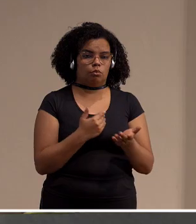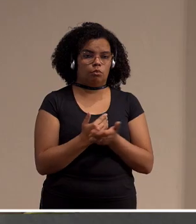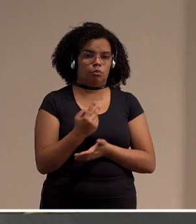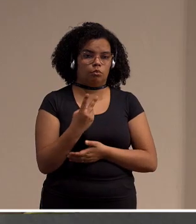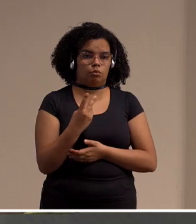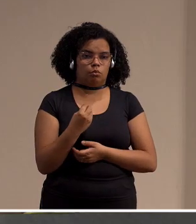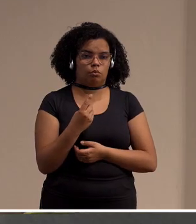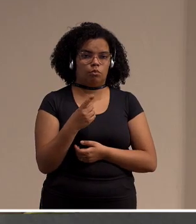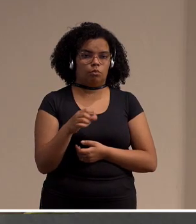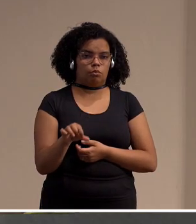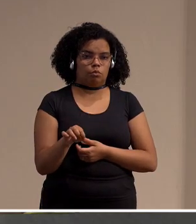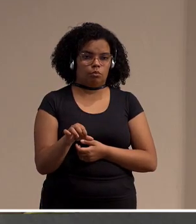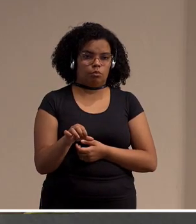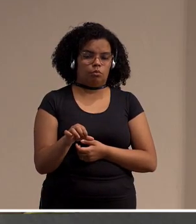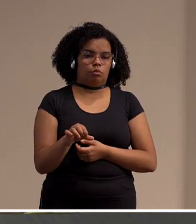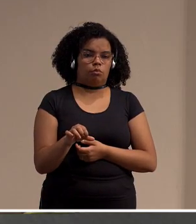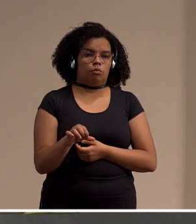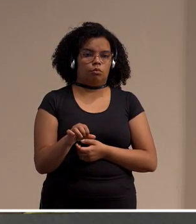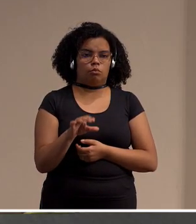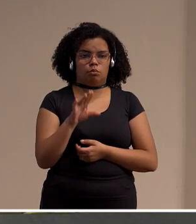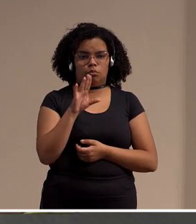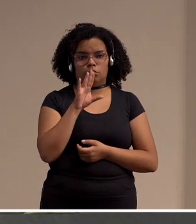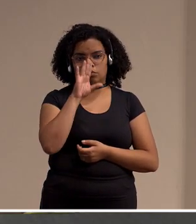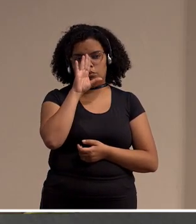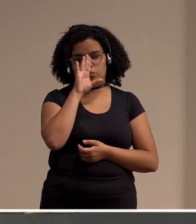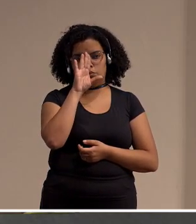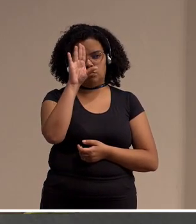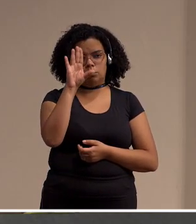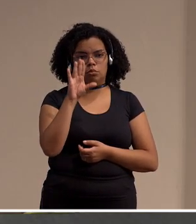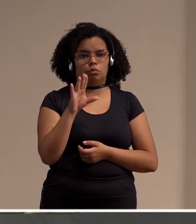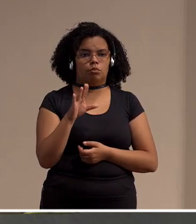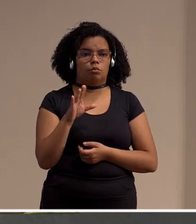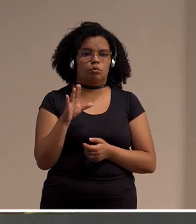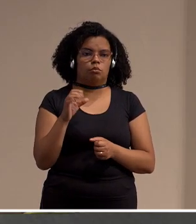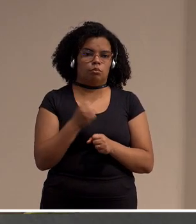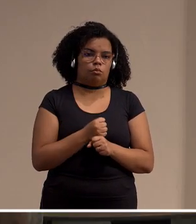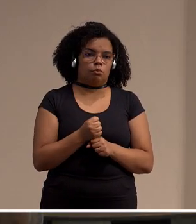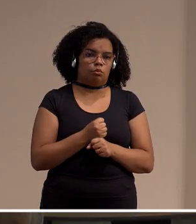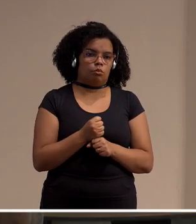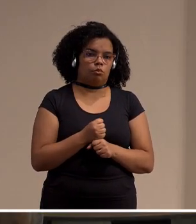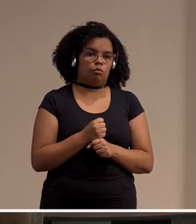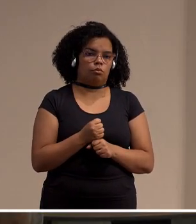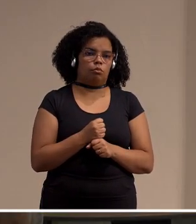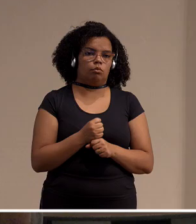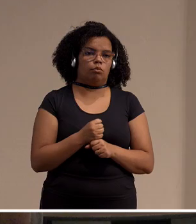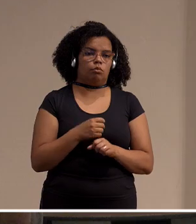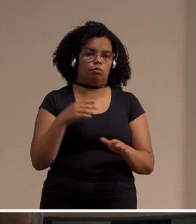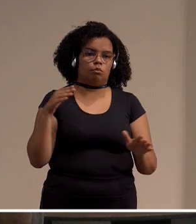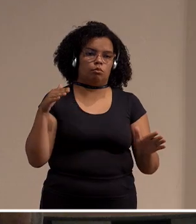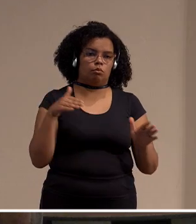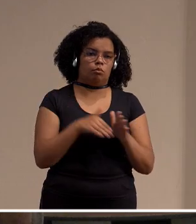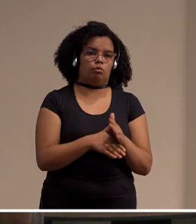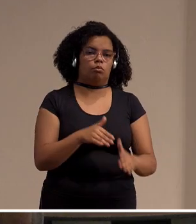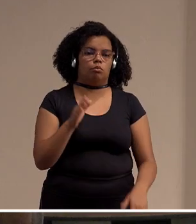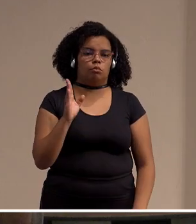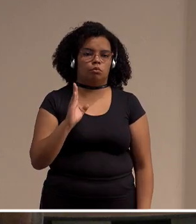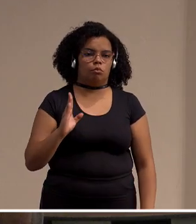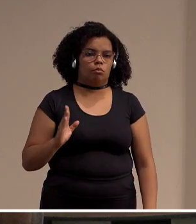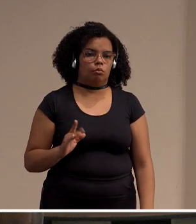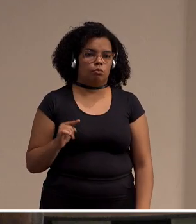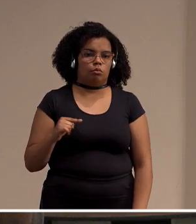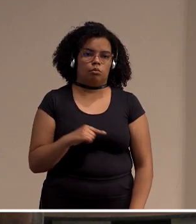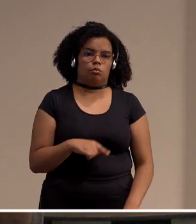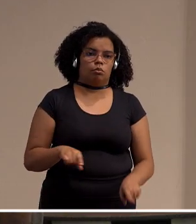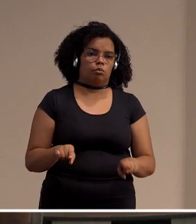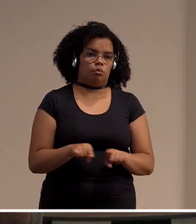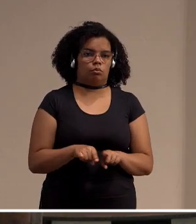2019, que acho que foi o princípio desses anos trágicos que a gente viveu no Brasil, por várias razões, mas você fez